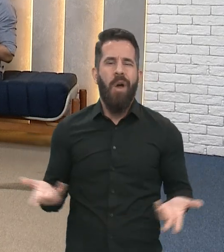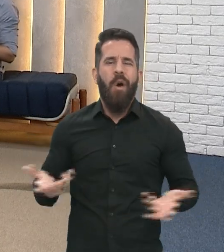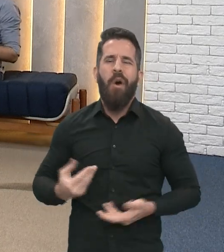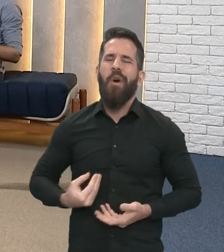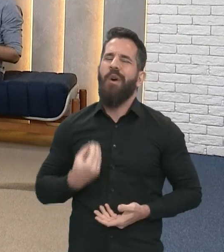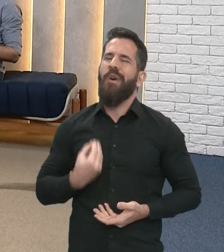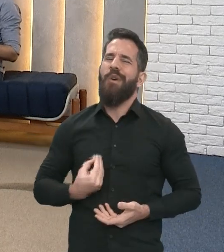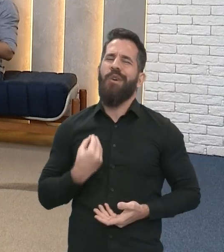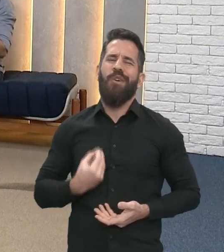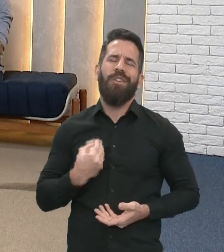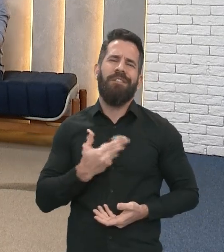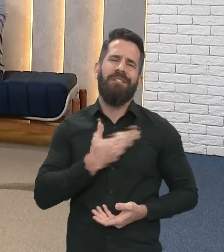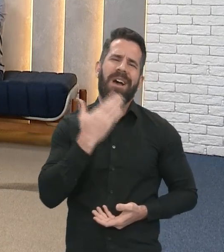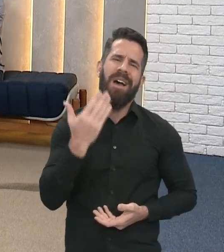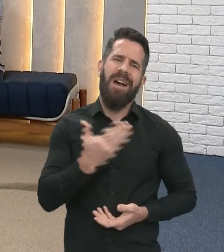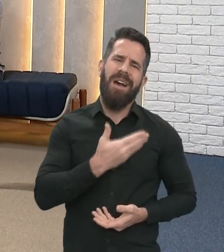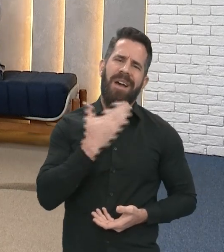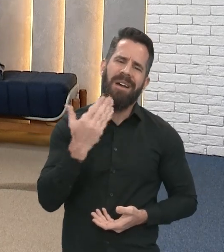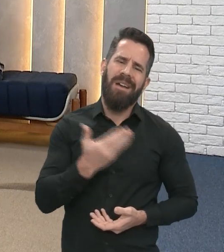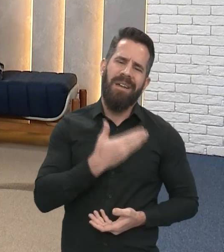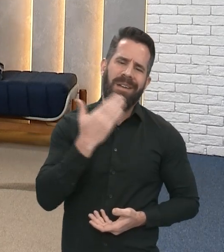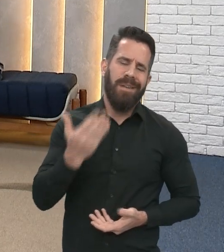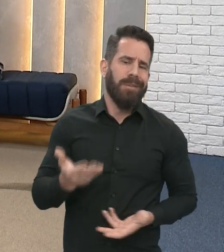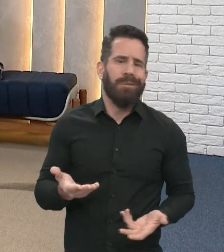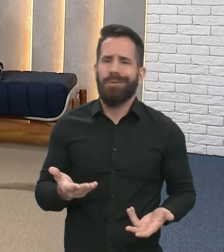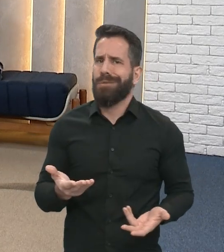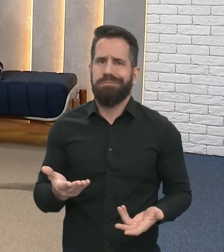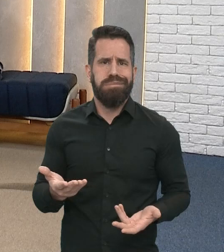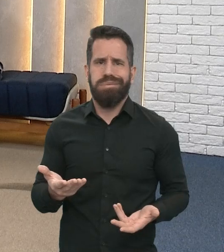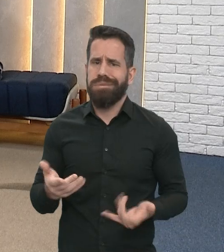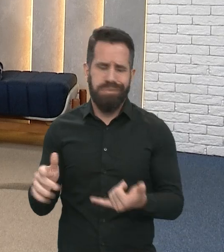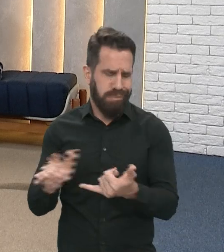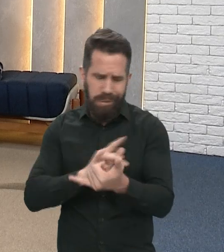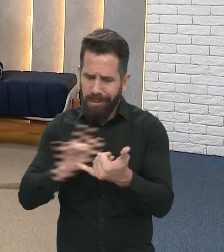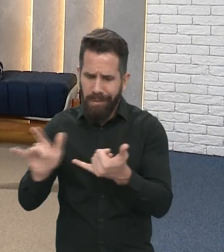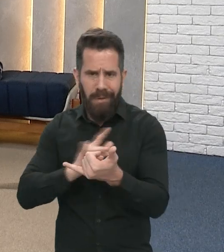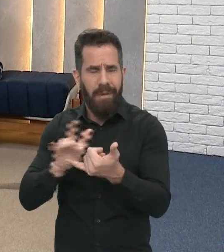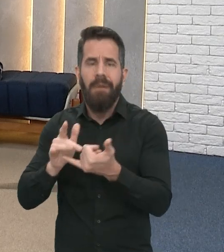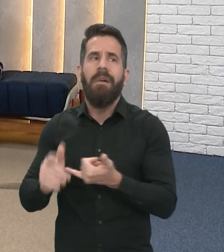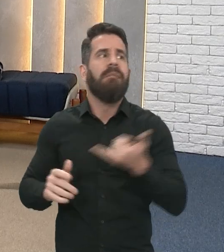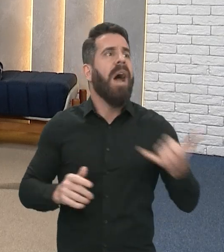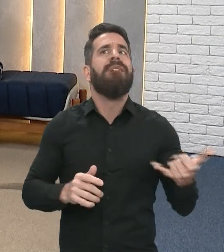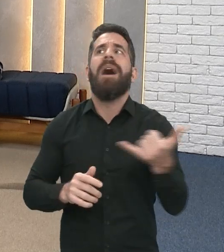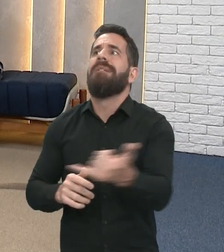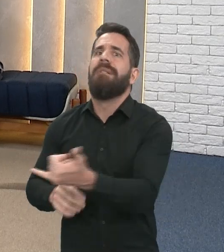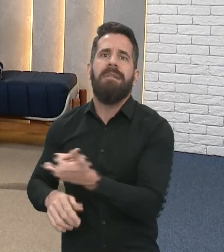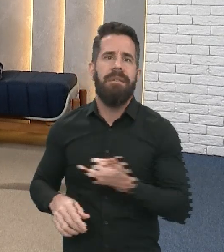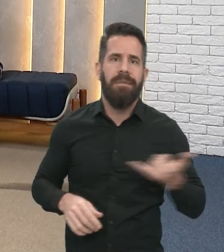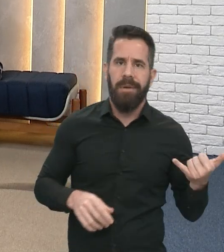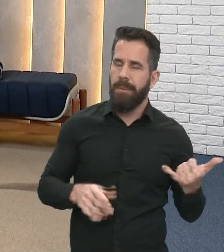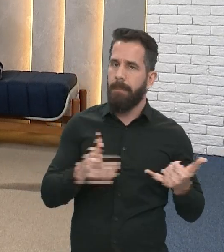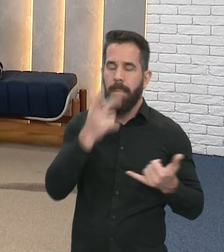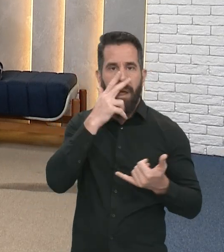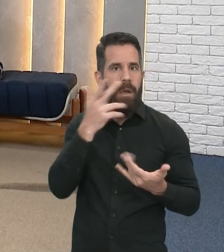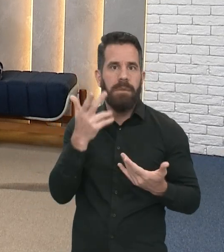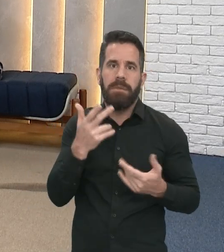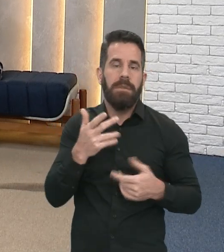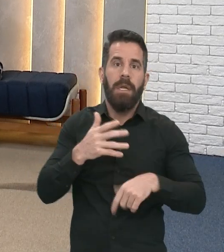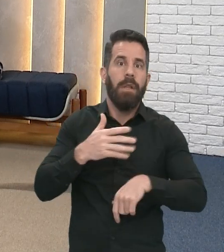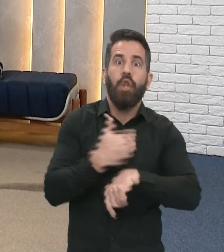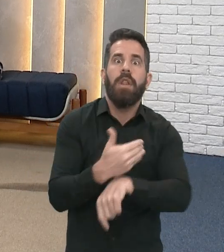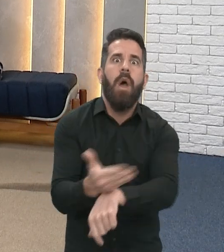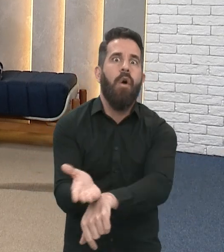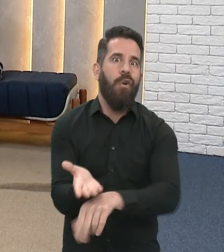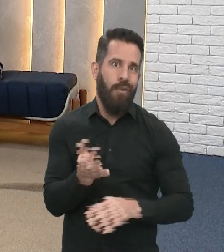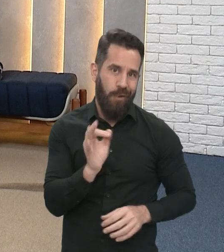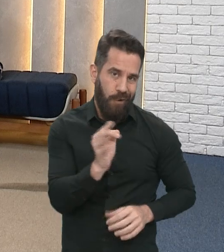com as telas, né? A mobilidade com a tela, Mariana, ela acaba fazendo com que esse acesso seja mais contínuo, né? Sim, e